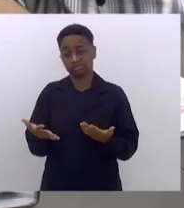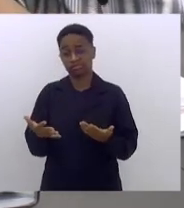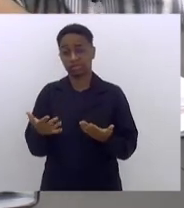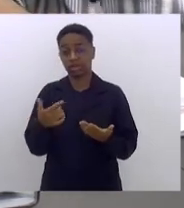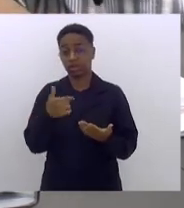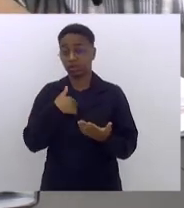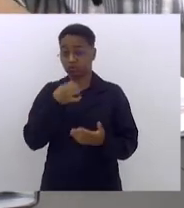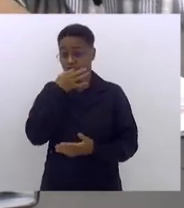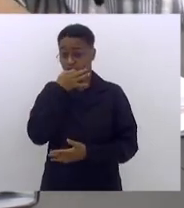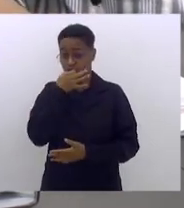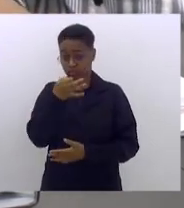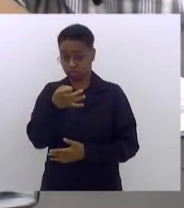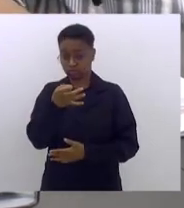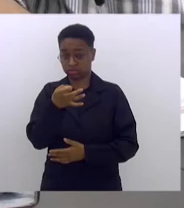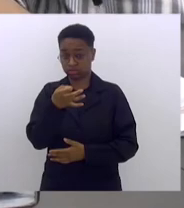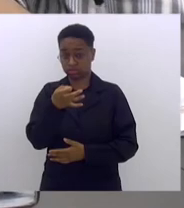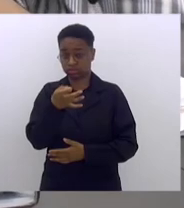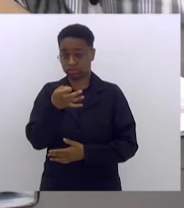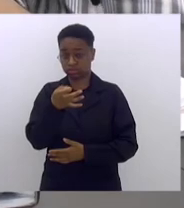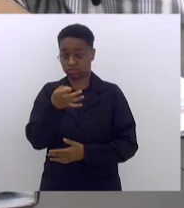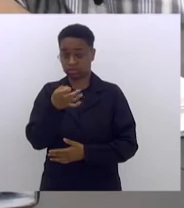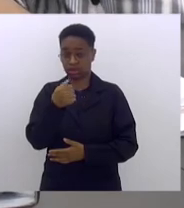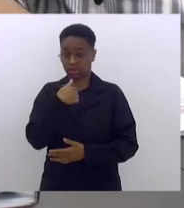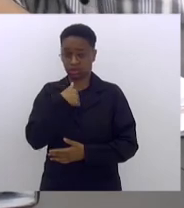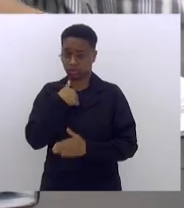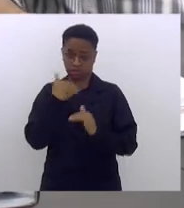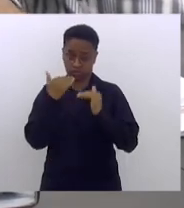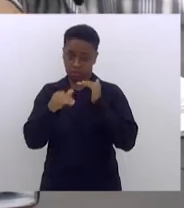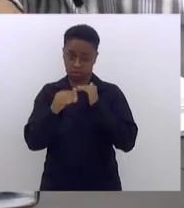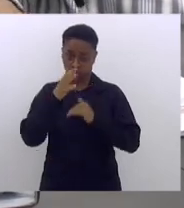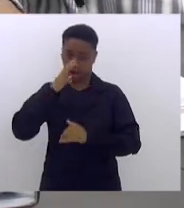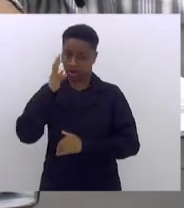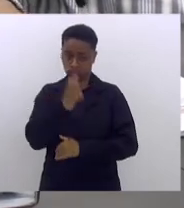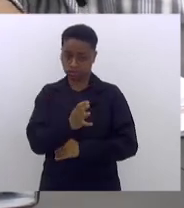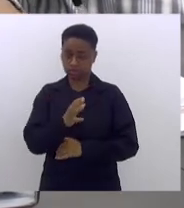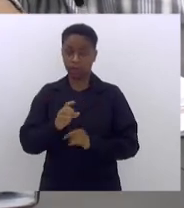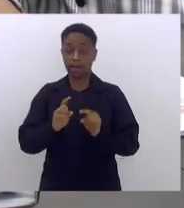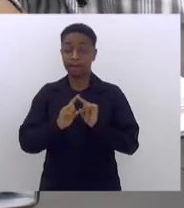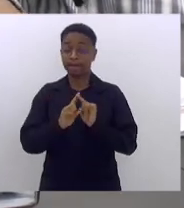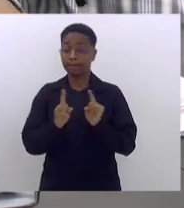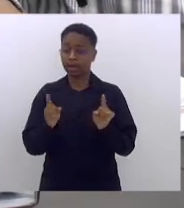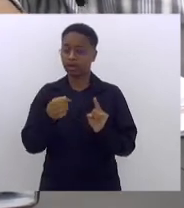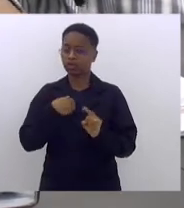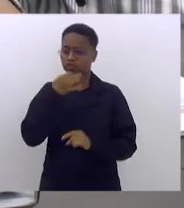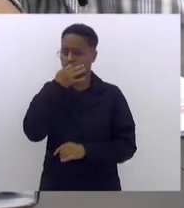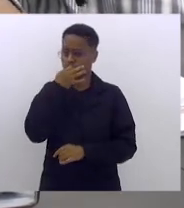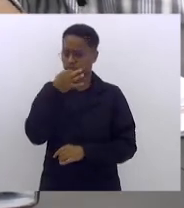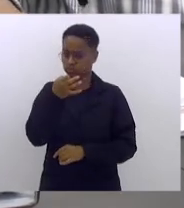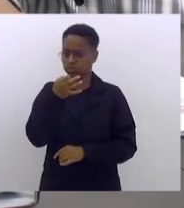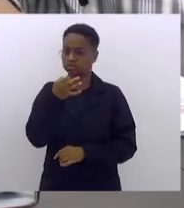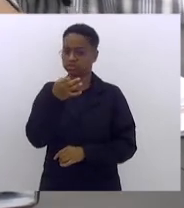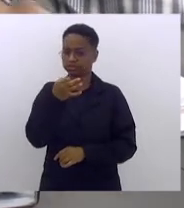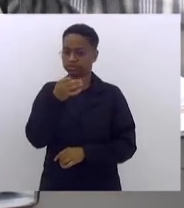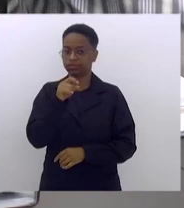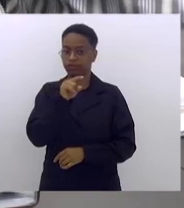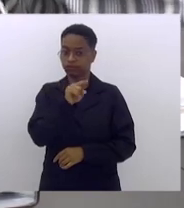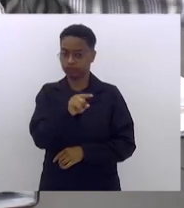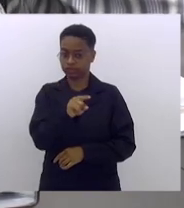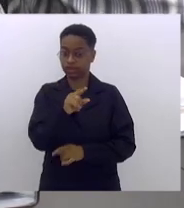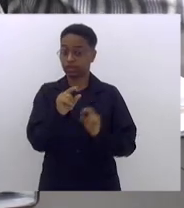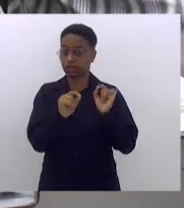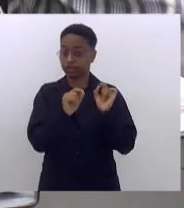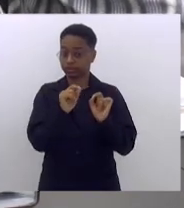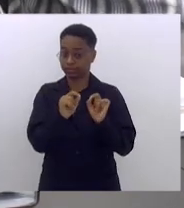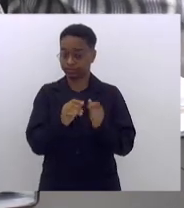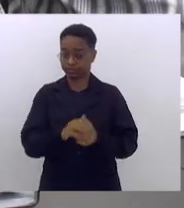sugestão. Portanto, eu rejeito a acusação. Obrigado. Agora, eu faço uma sugestão à Vossa Excelência, que seria o